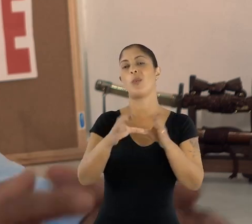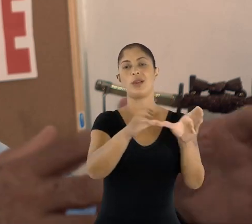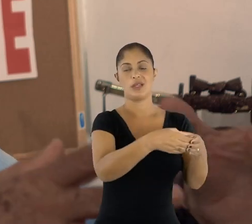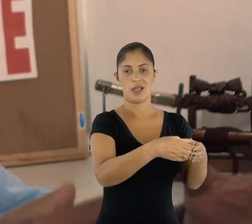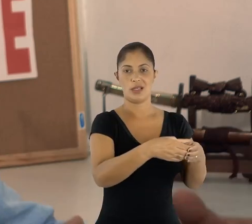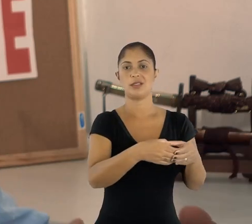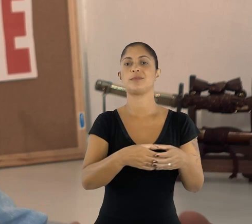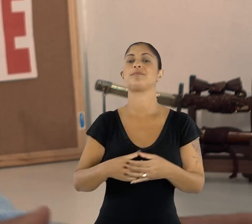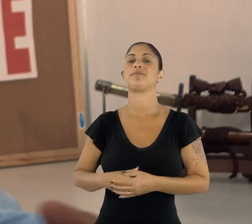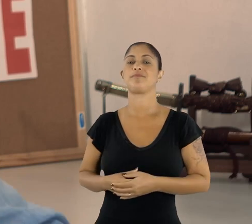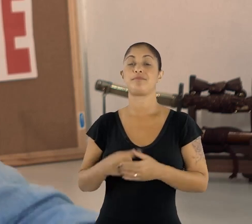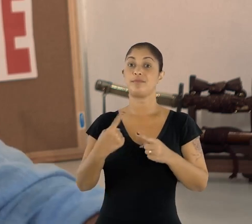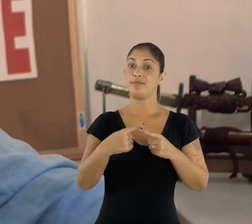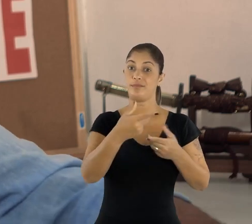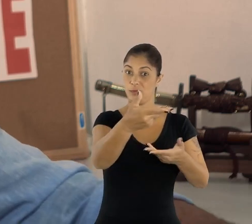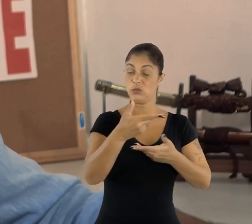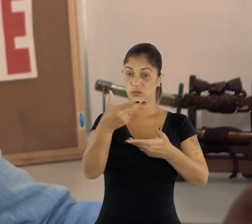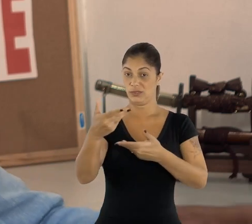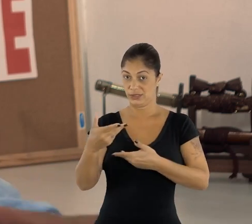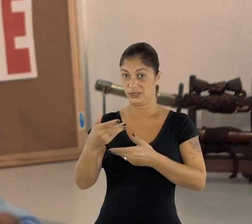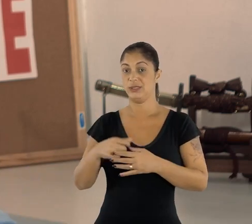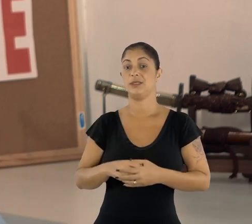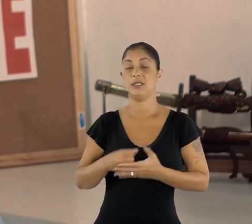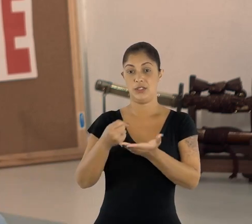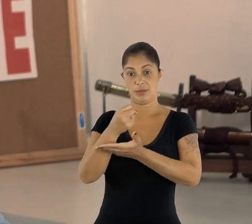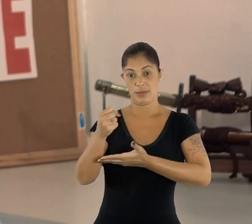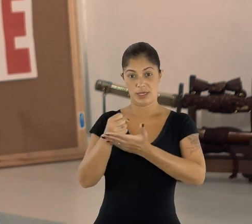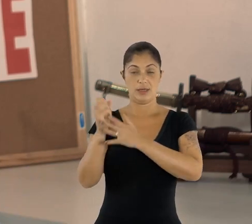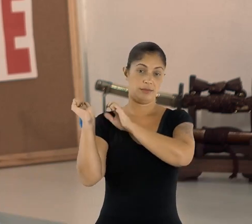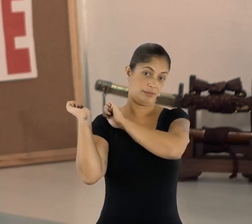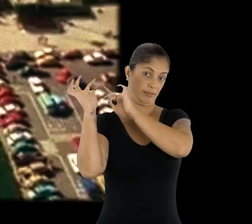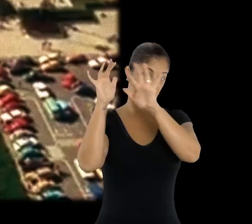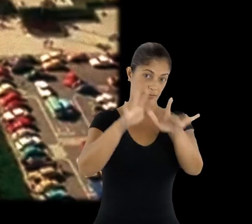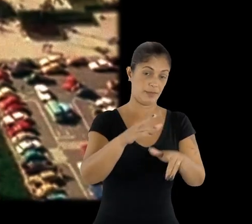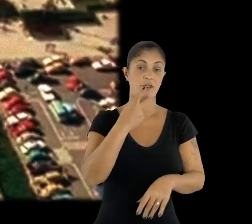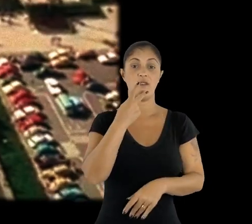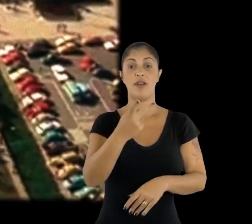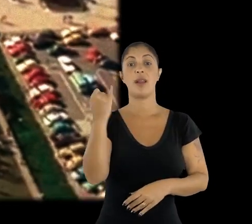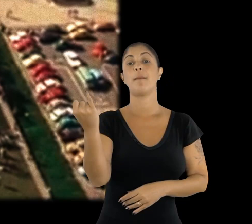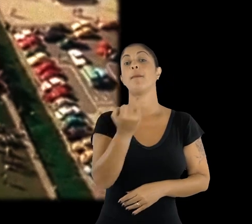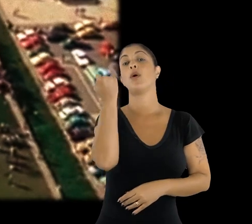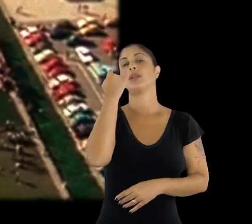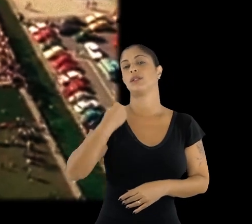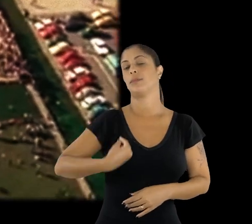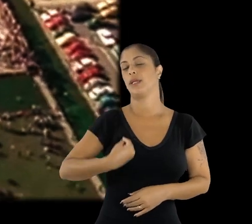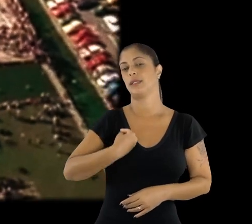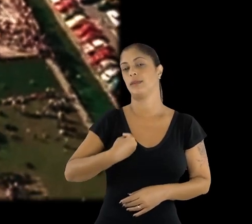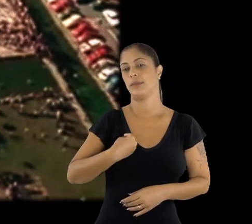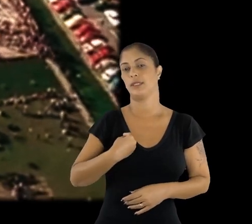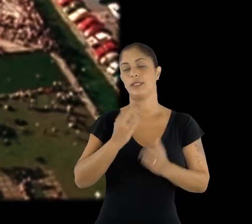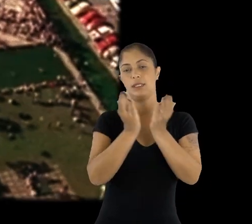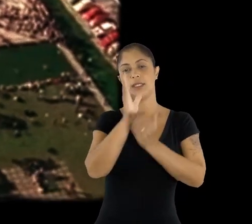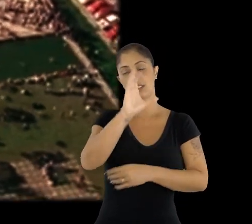ajudaram as comunidades, porque eram convidados das comunidades eclesiais de base, a dizer da importância